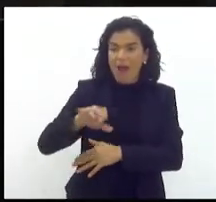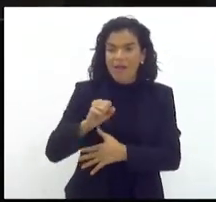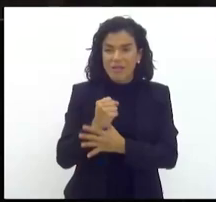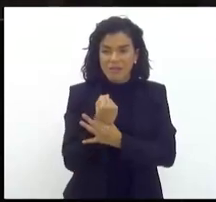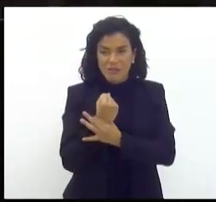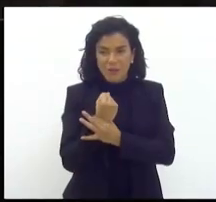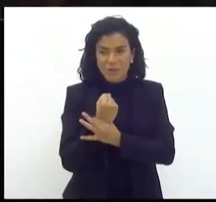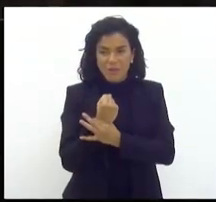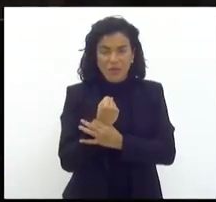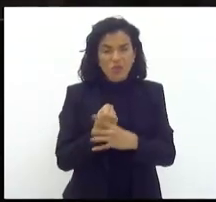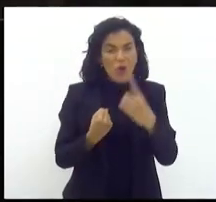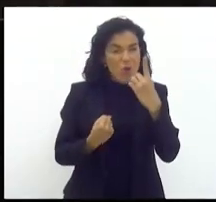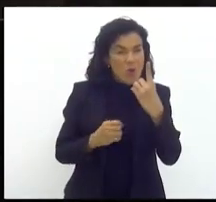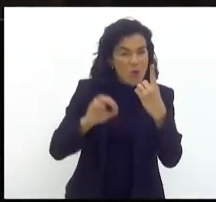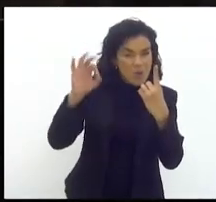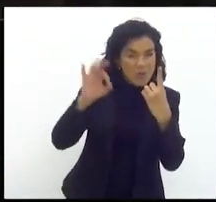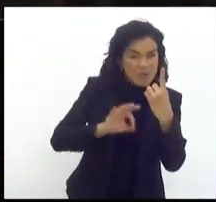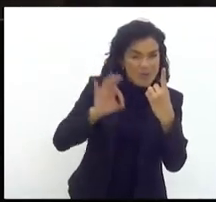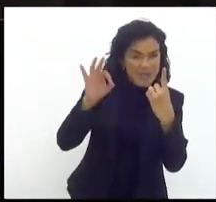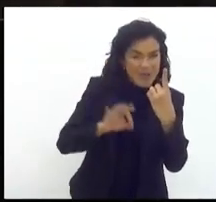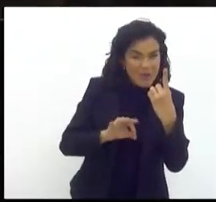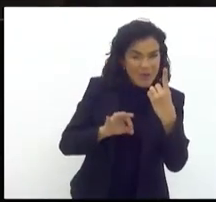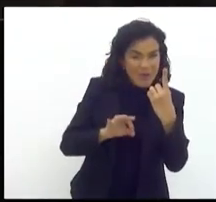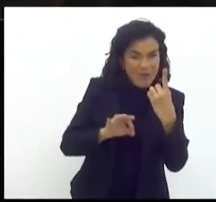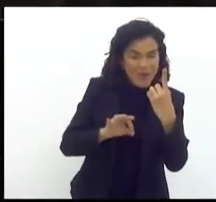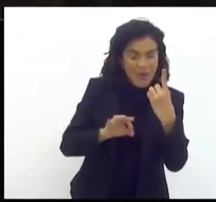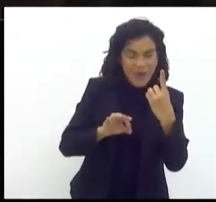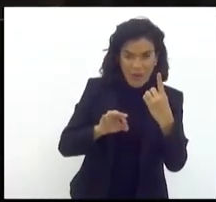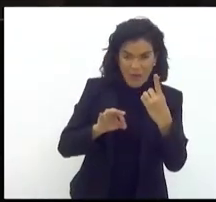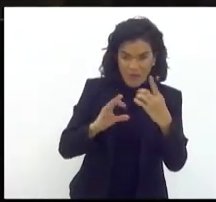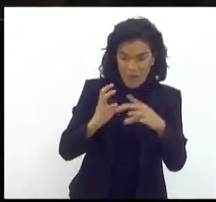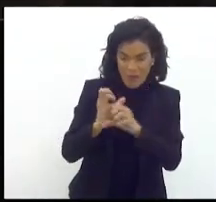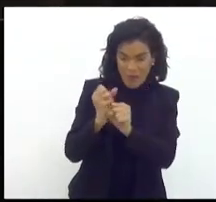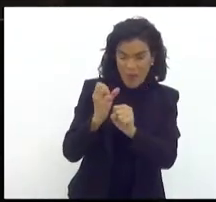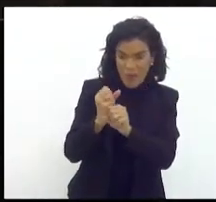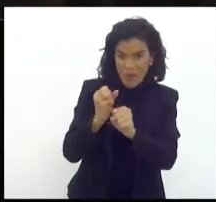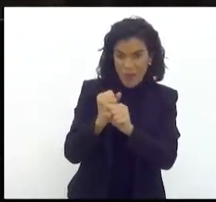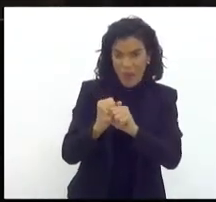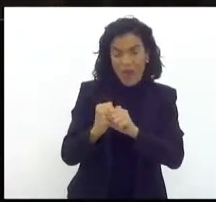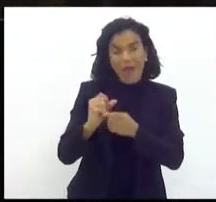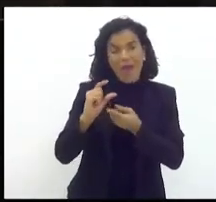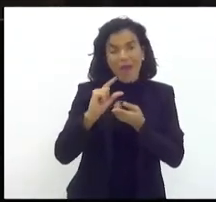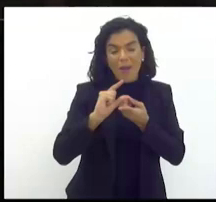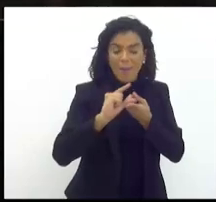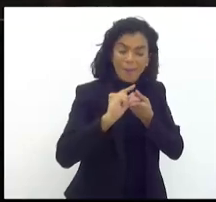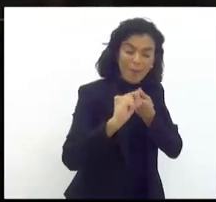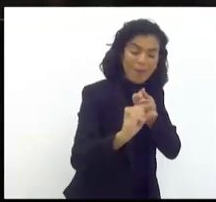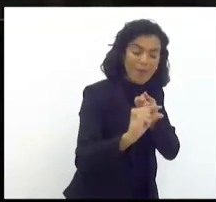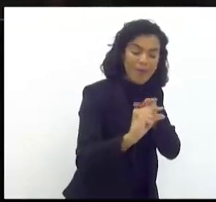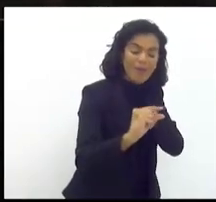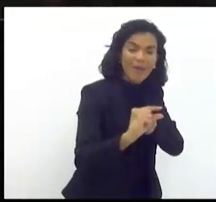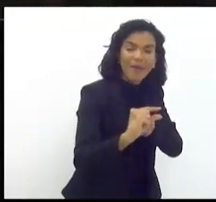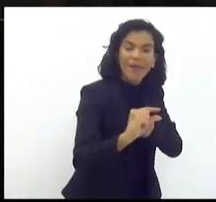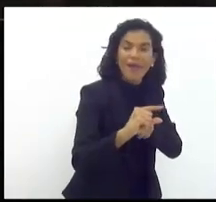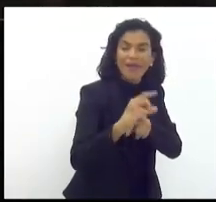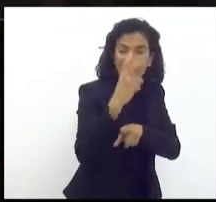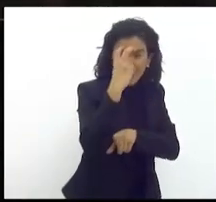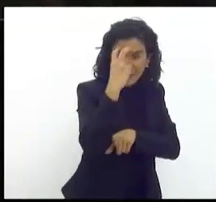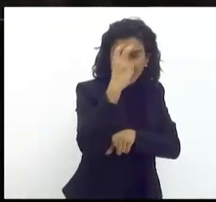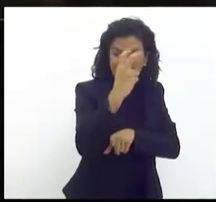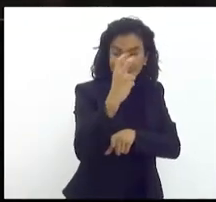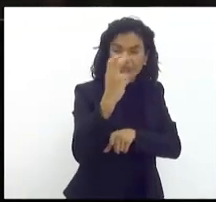menos de um por cento desse orçamento é destinado para a área da inteligência